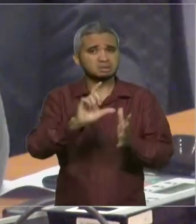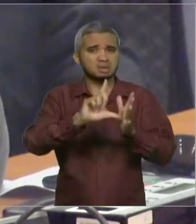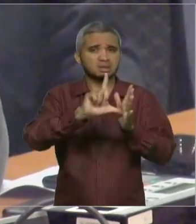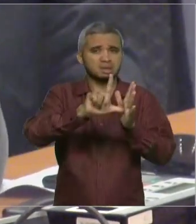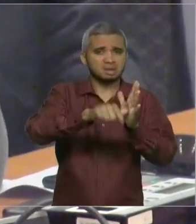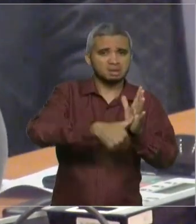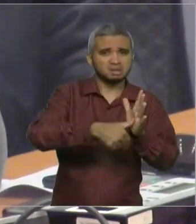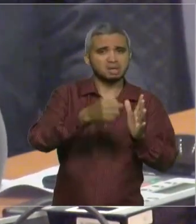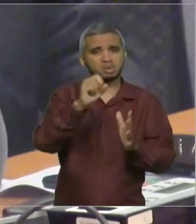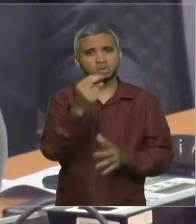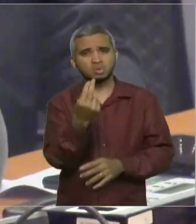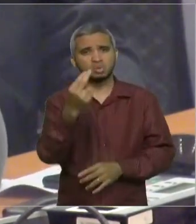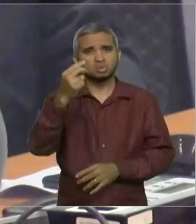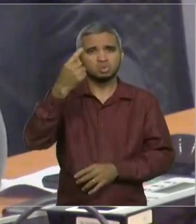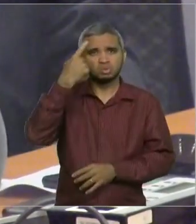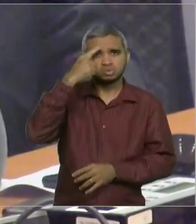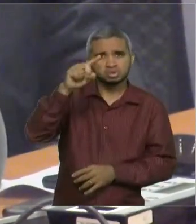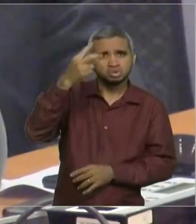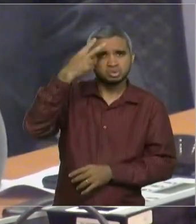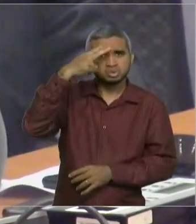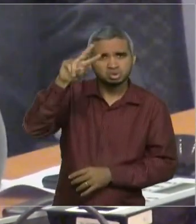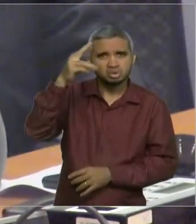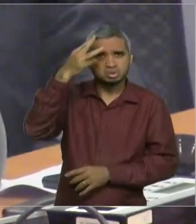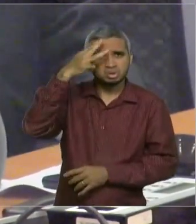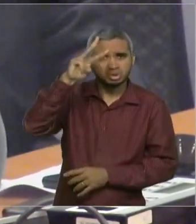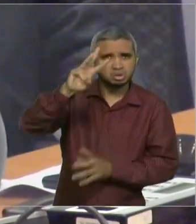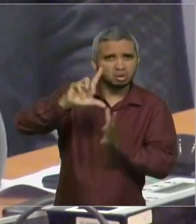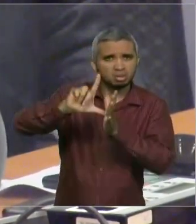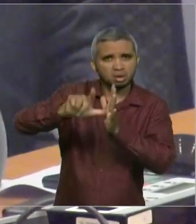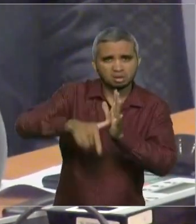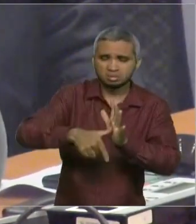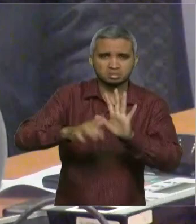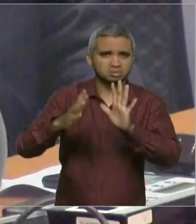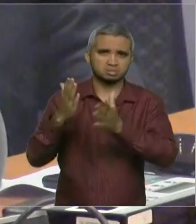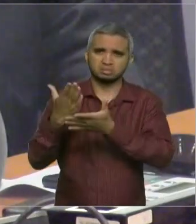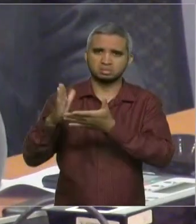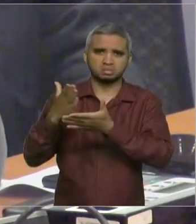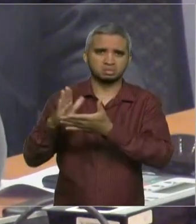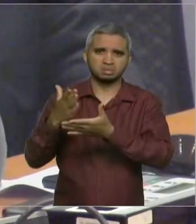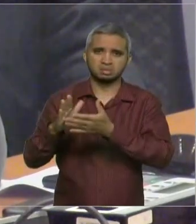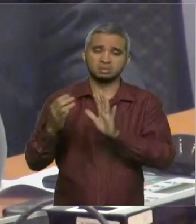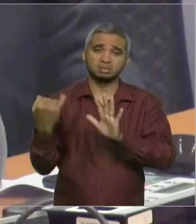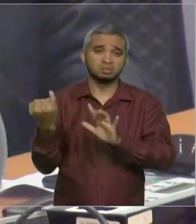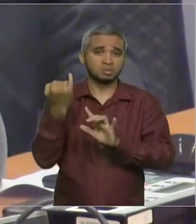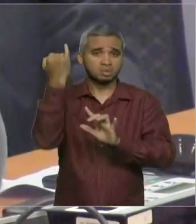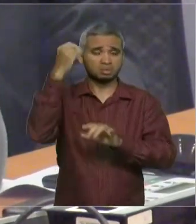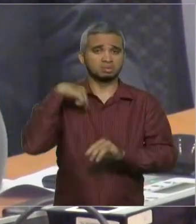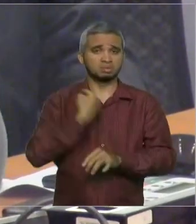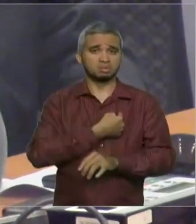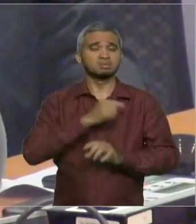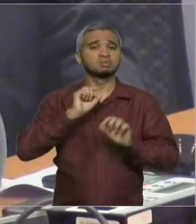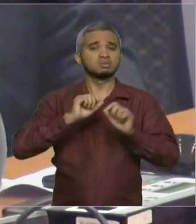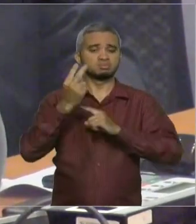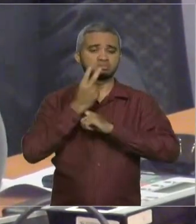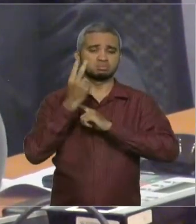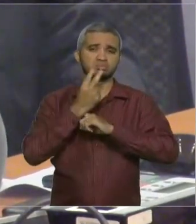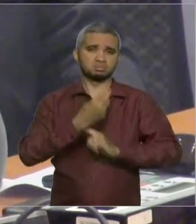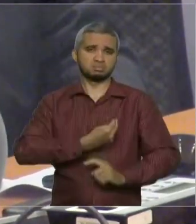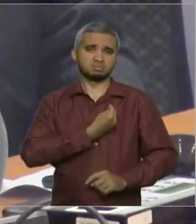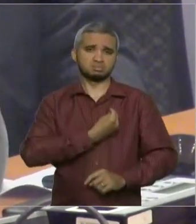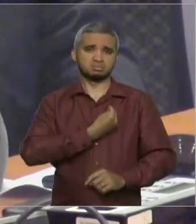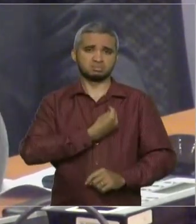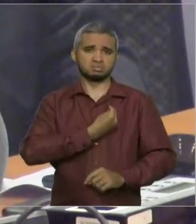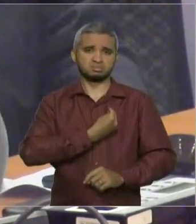três dias depois. E a gente tem um grande exemplo, não só de superação, mas de